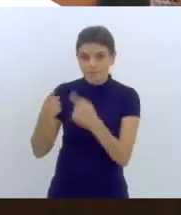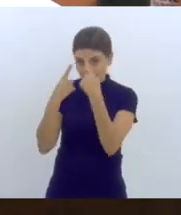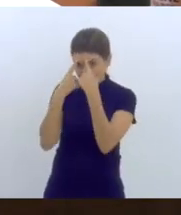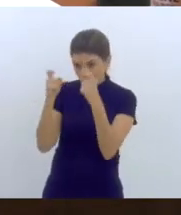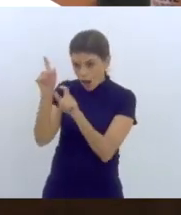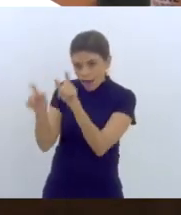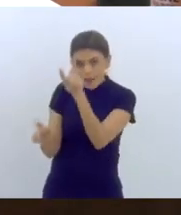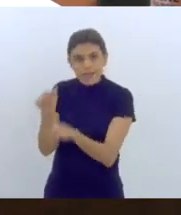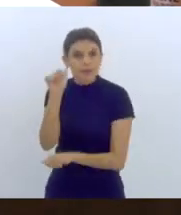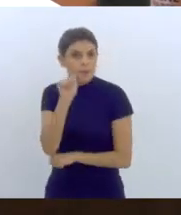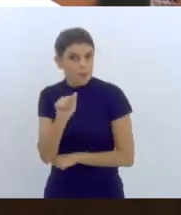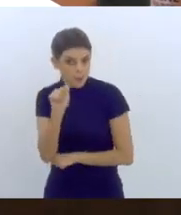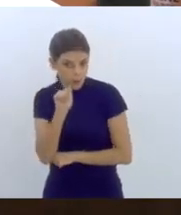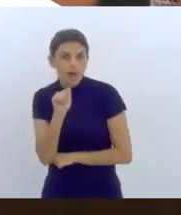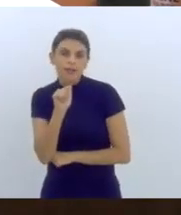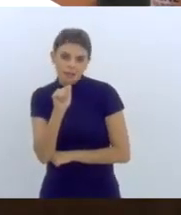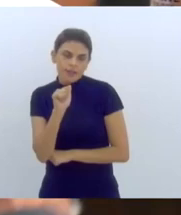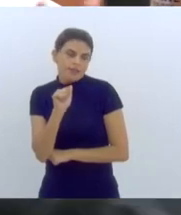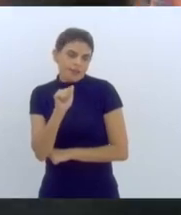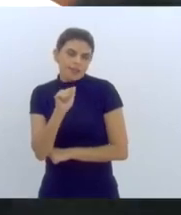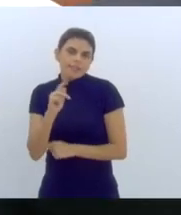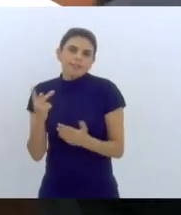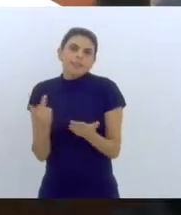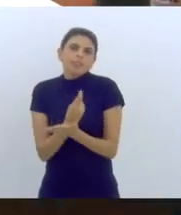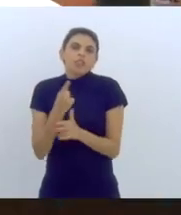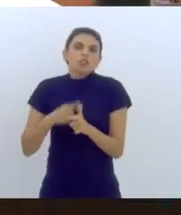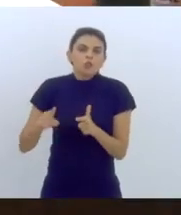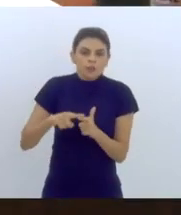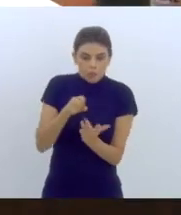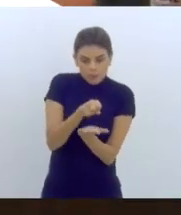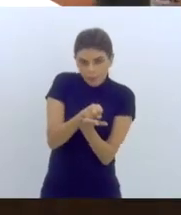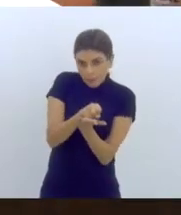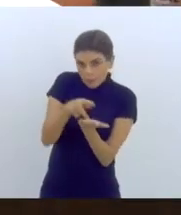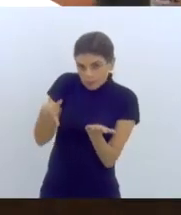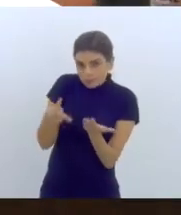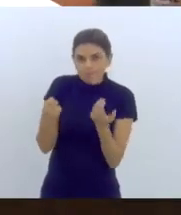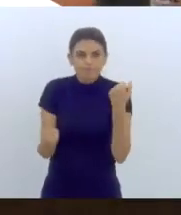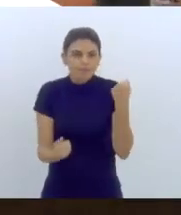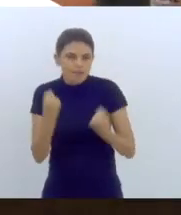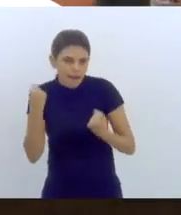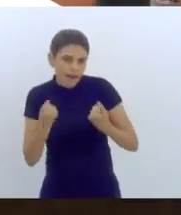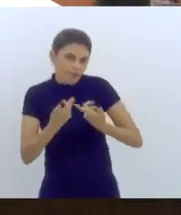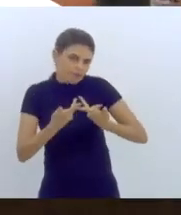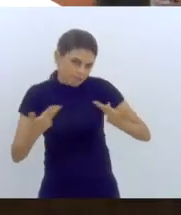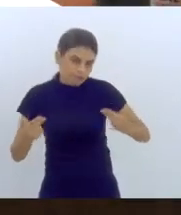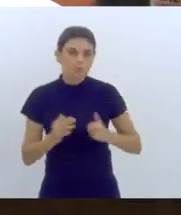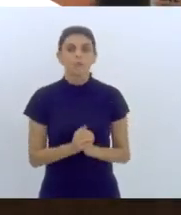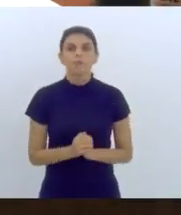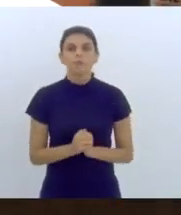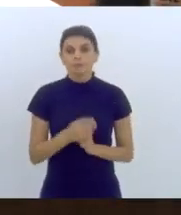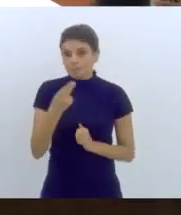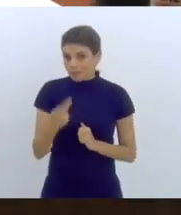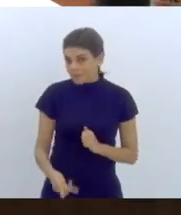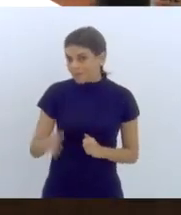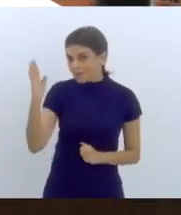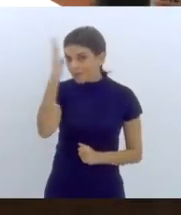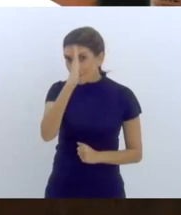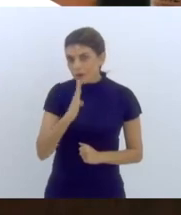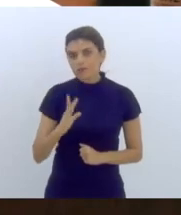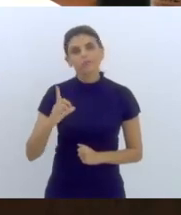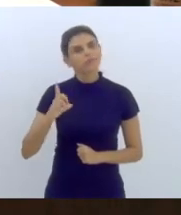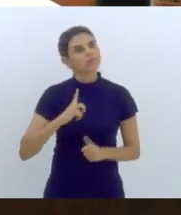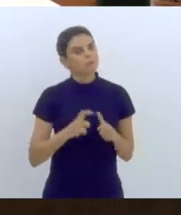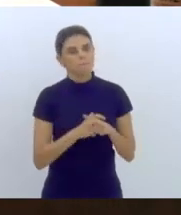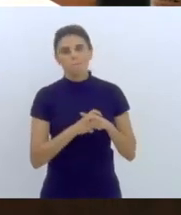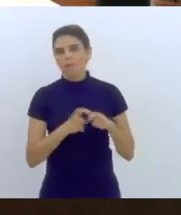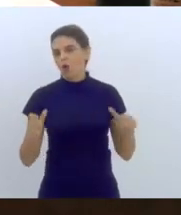com mulheres em transportes por aplicativos. Então, no nosso país, é um país que tem a